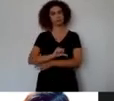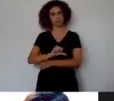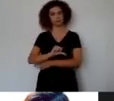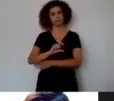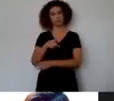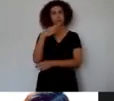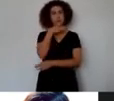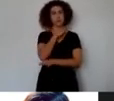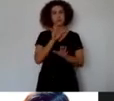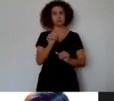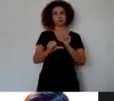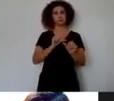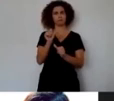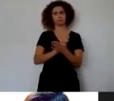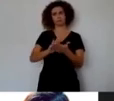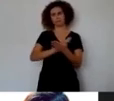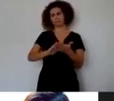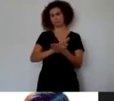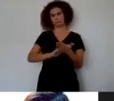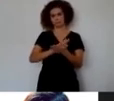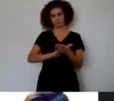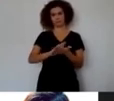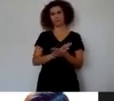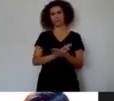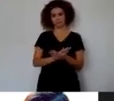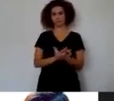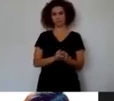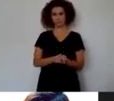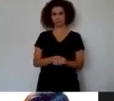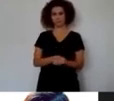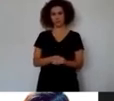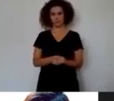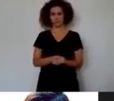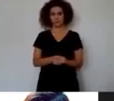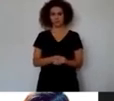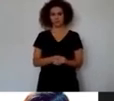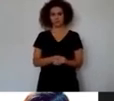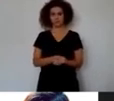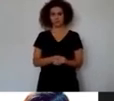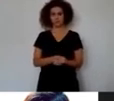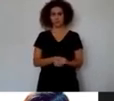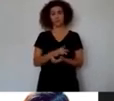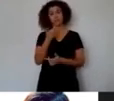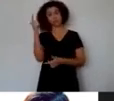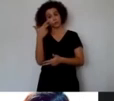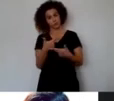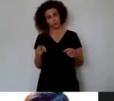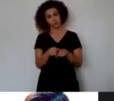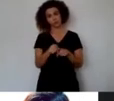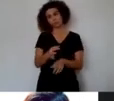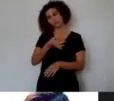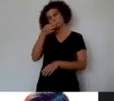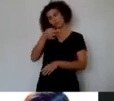nada para mudar e continua se beneficiando dessa estrutura. E outro ponto que eu queria comentar é um pouco da fala